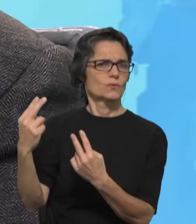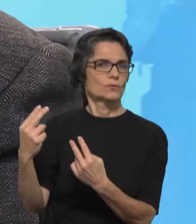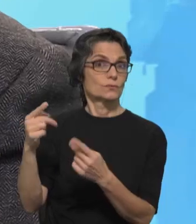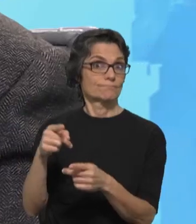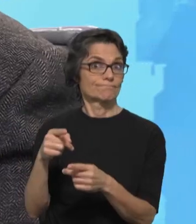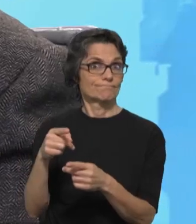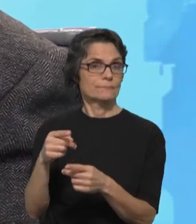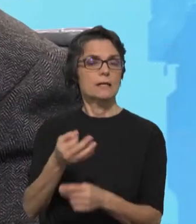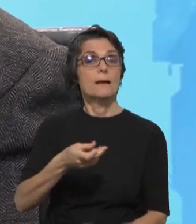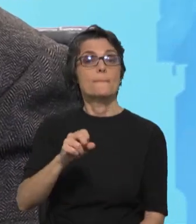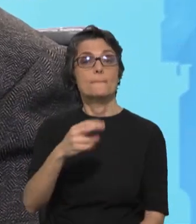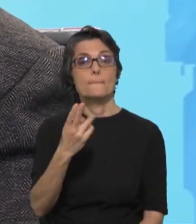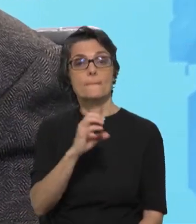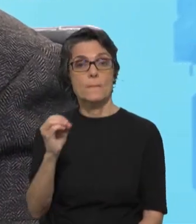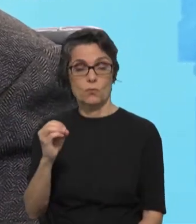Paulo